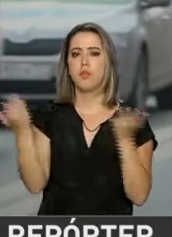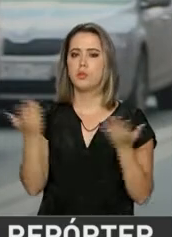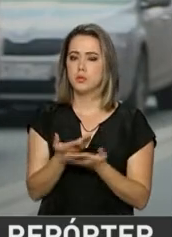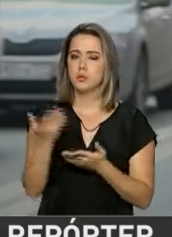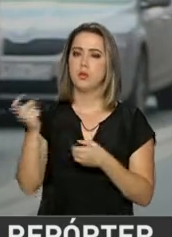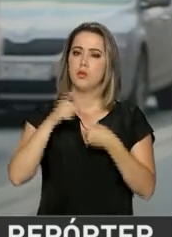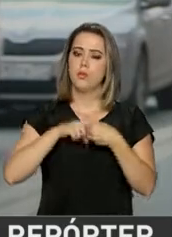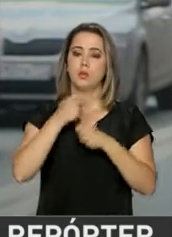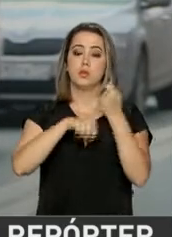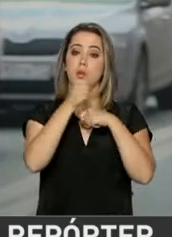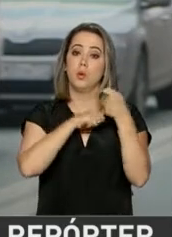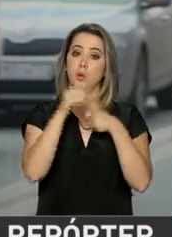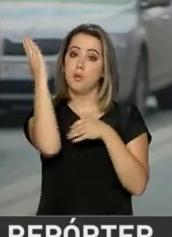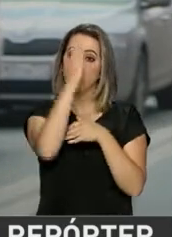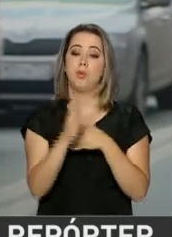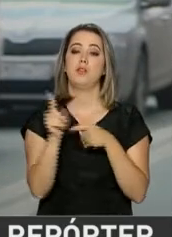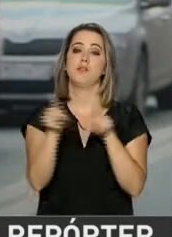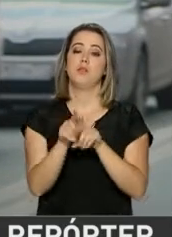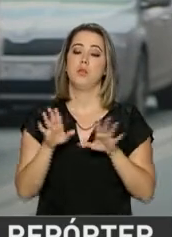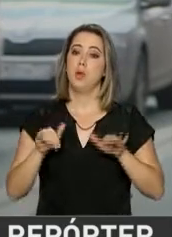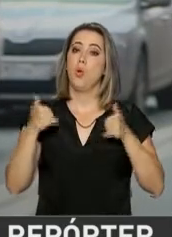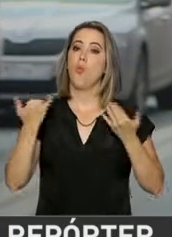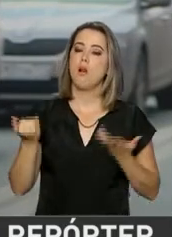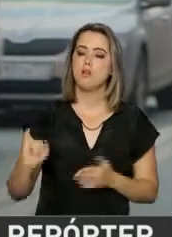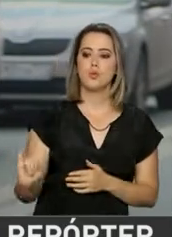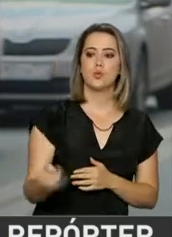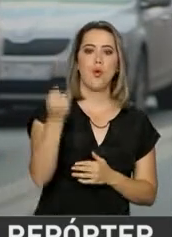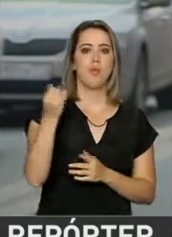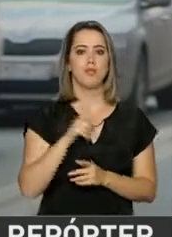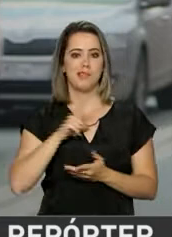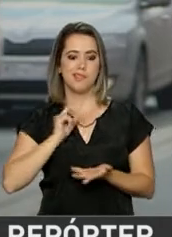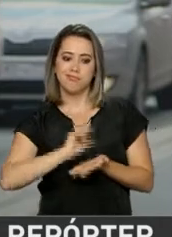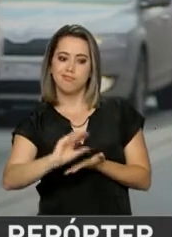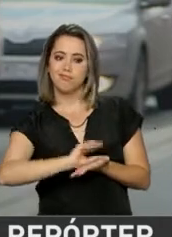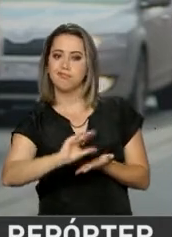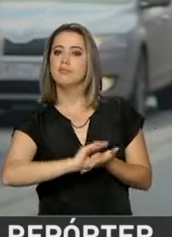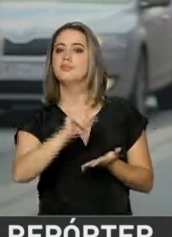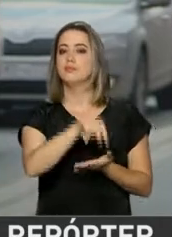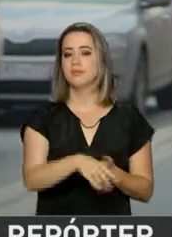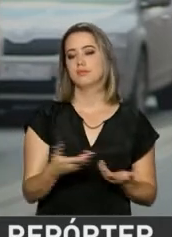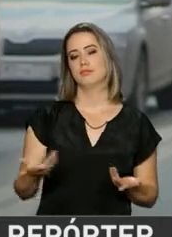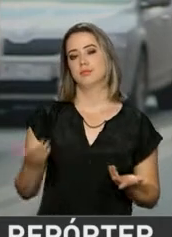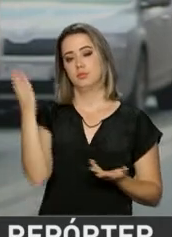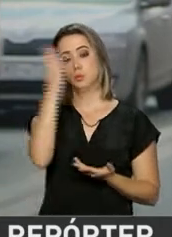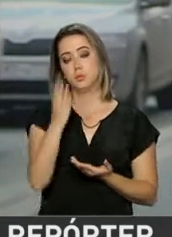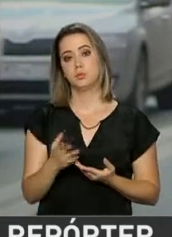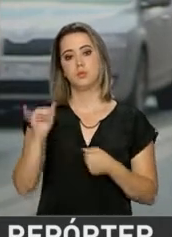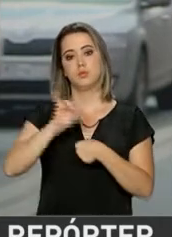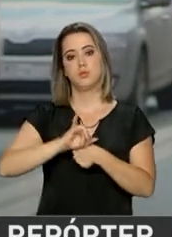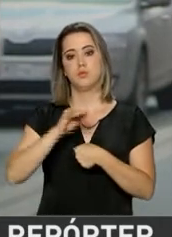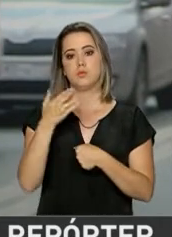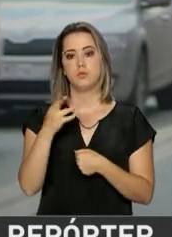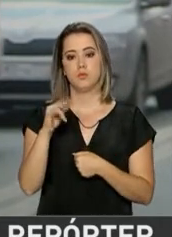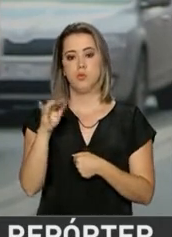de recuperação do país e as oportunidades que se abrem para a identificação dos fluxos de comércio e investimentos de moscou na